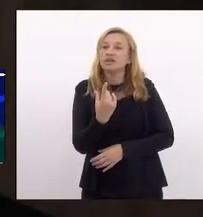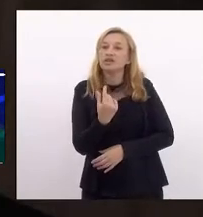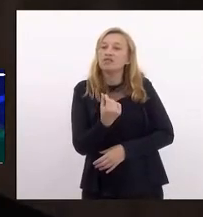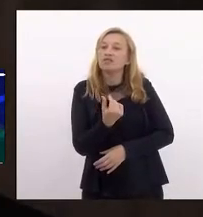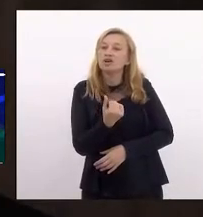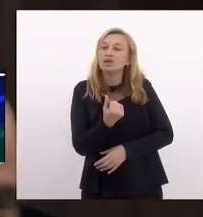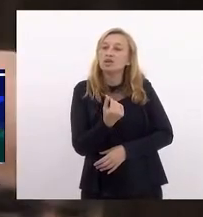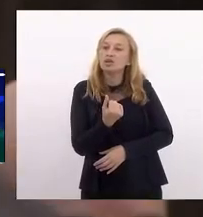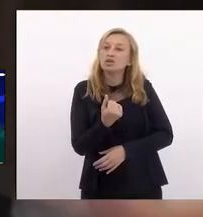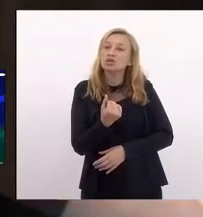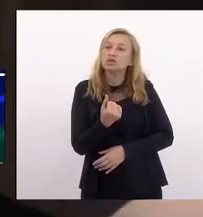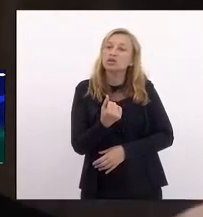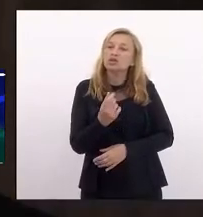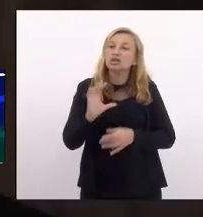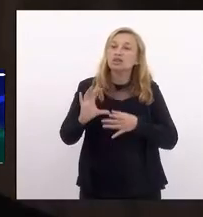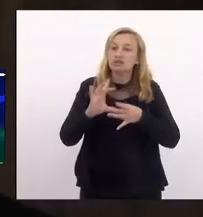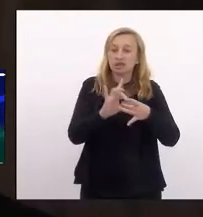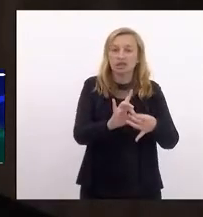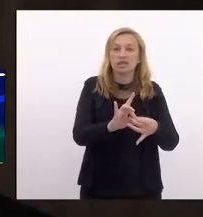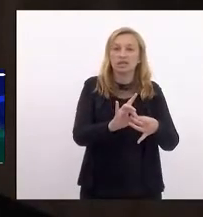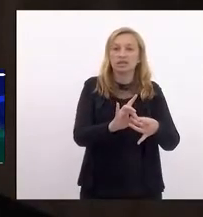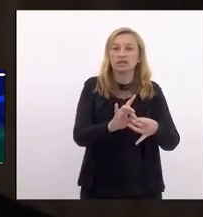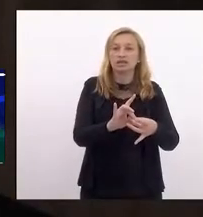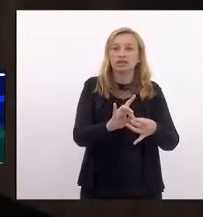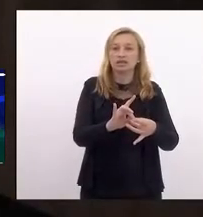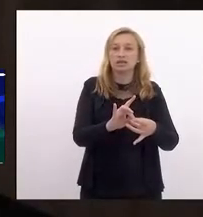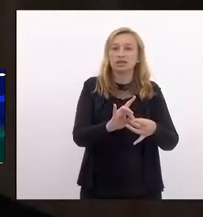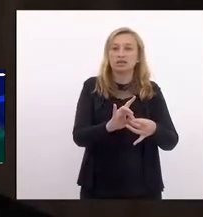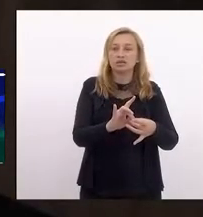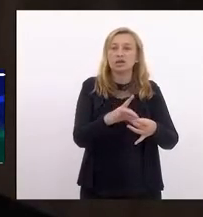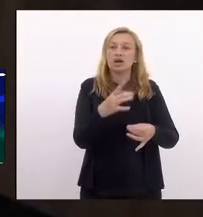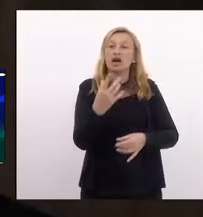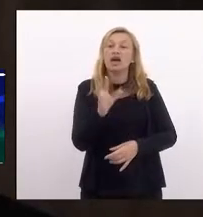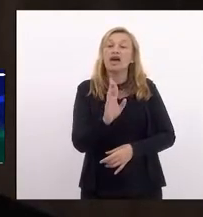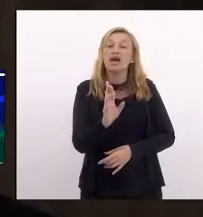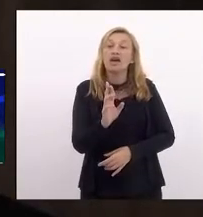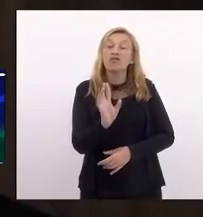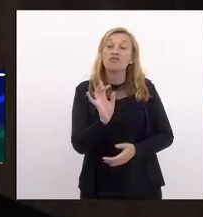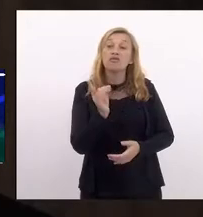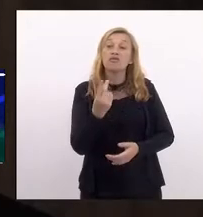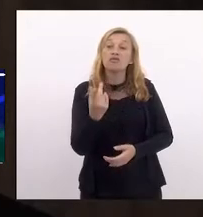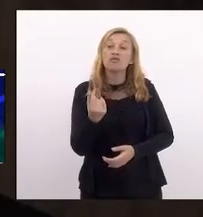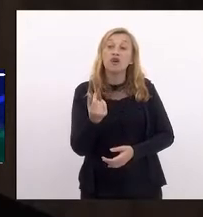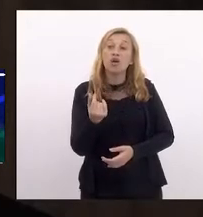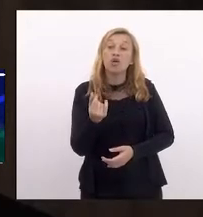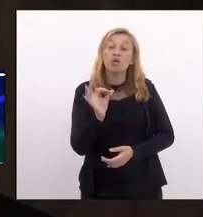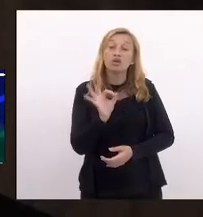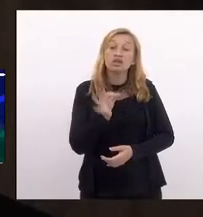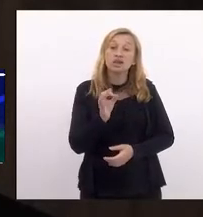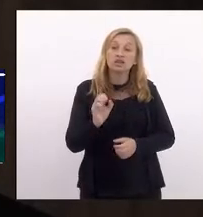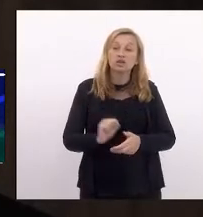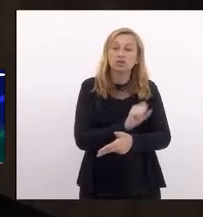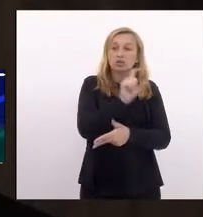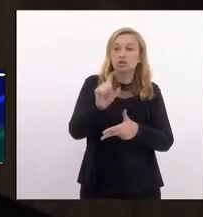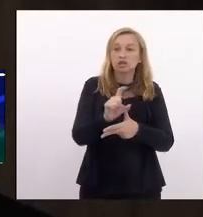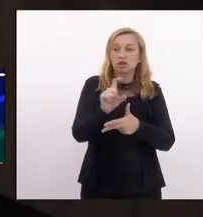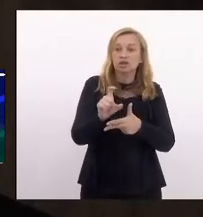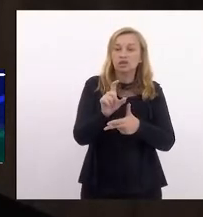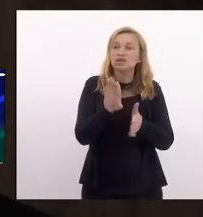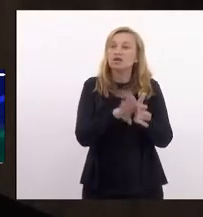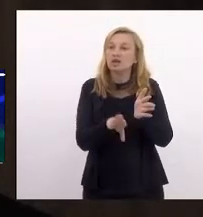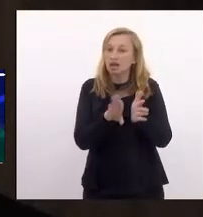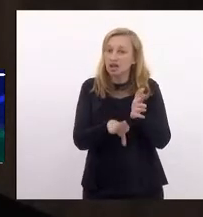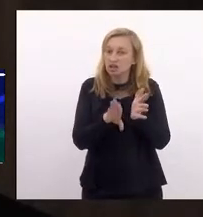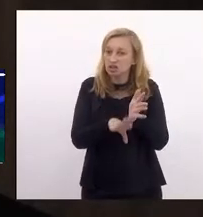desde que elas estejam vinculadas ao real o valor que o poder executivo irá